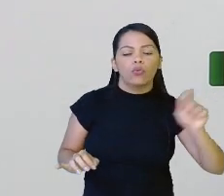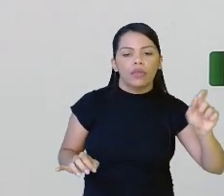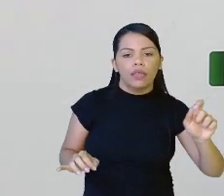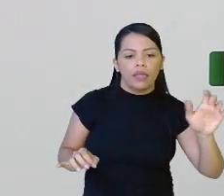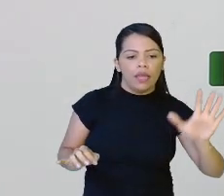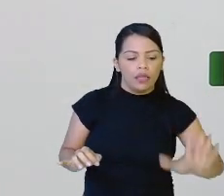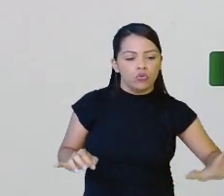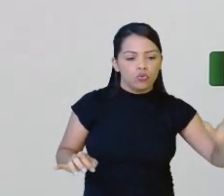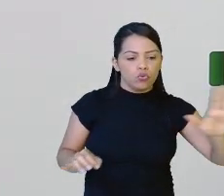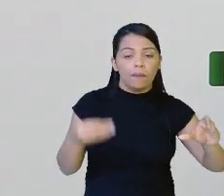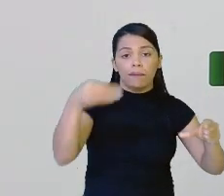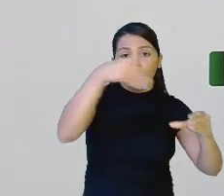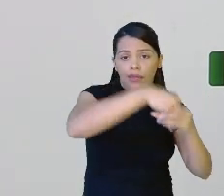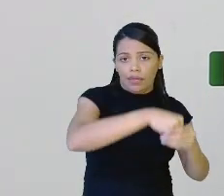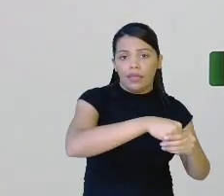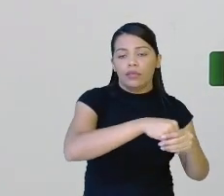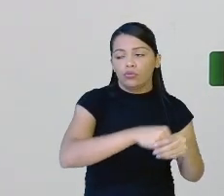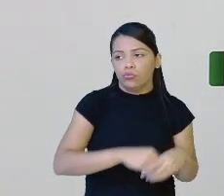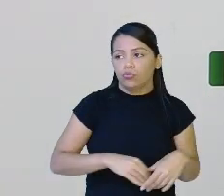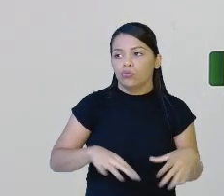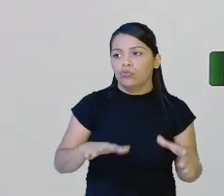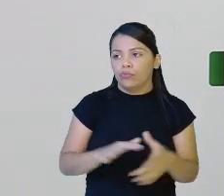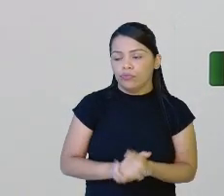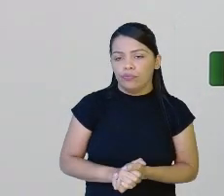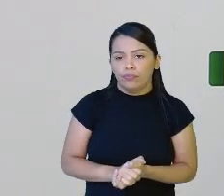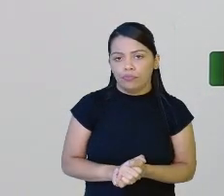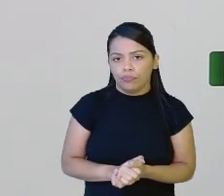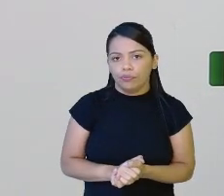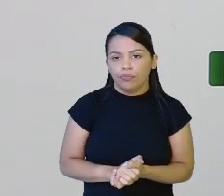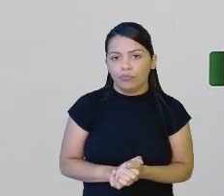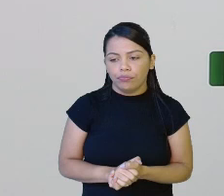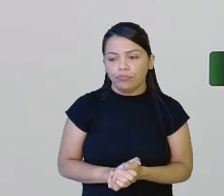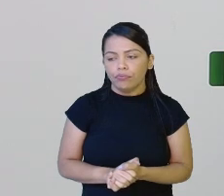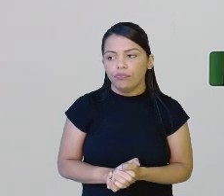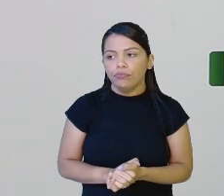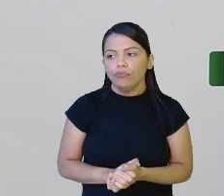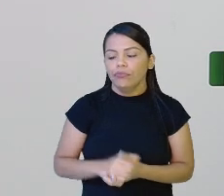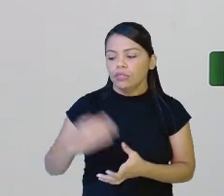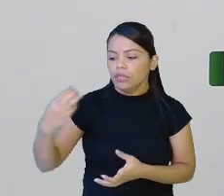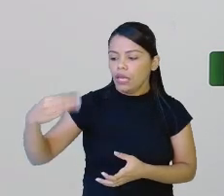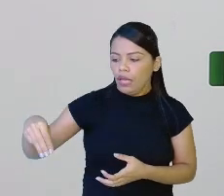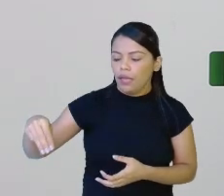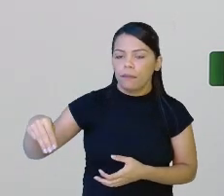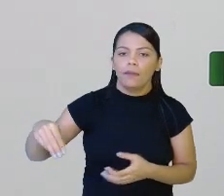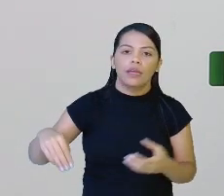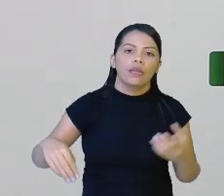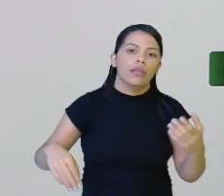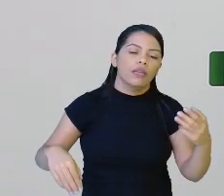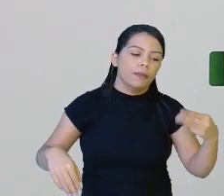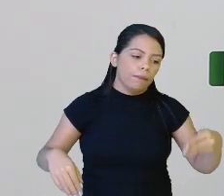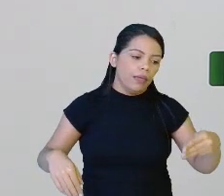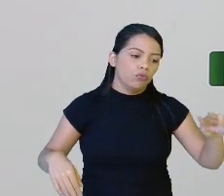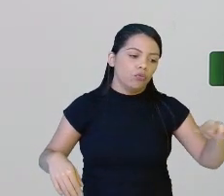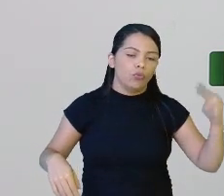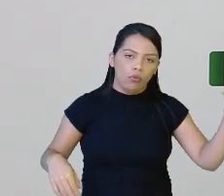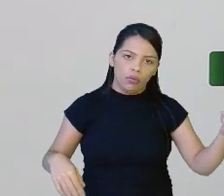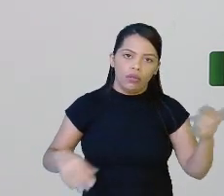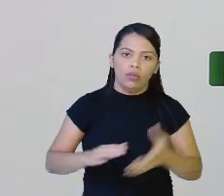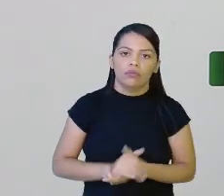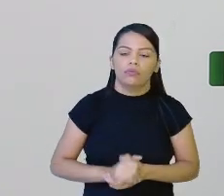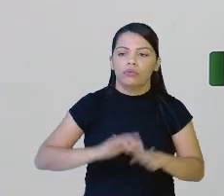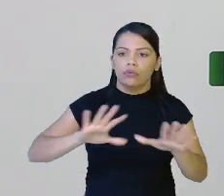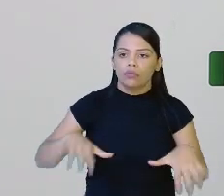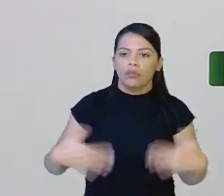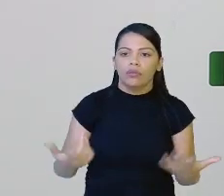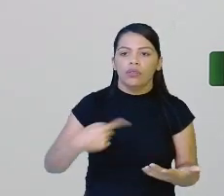e área, centímetro ao quadrado e metro ao quadrado. A gente já aprendeu sobre tudo hoje e eu vou